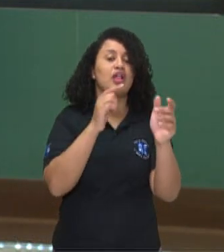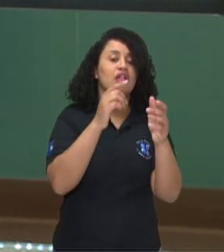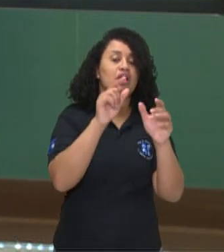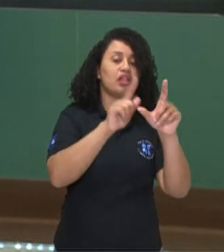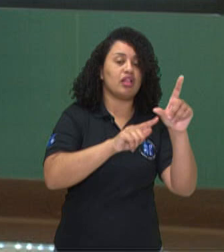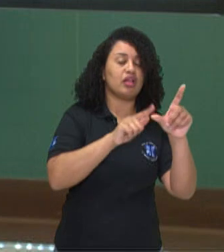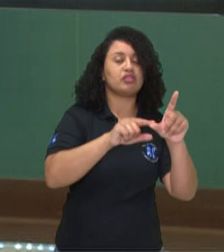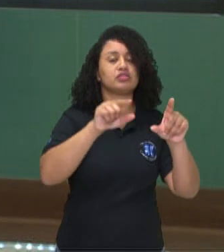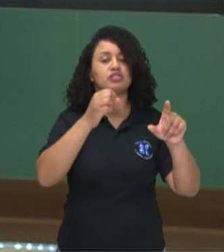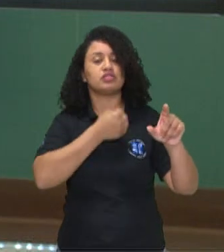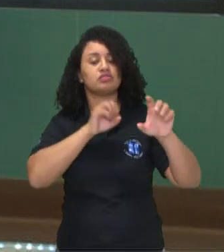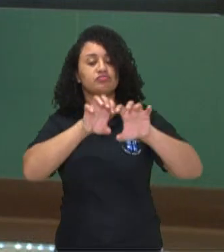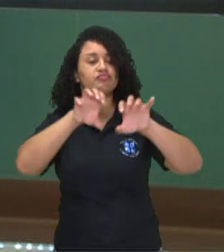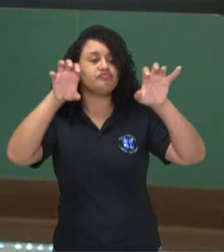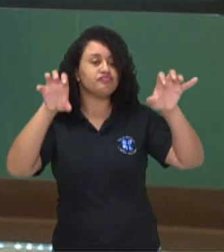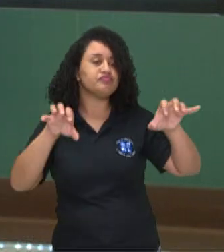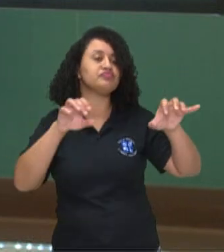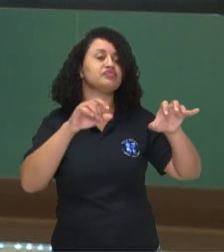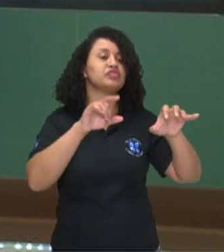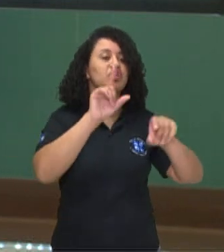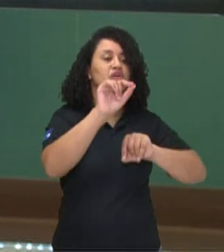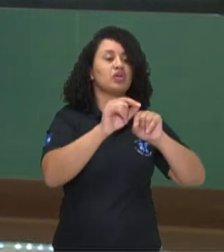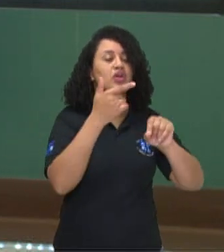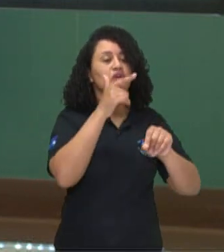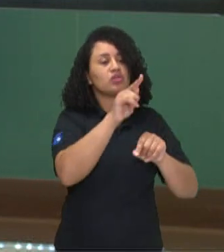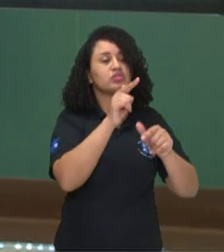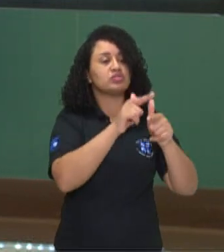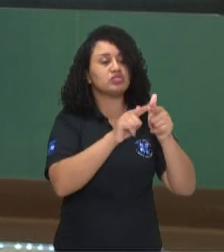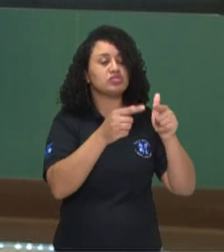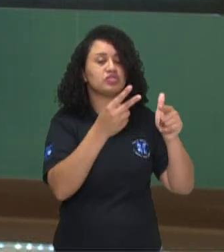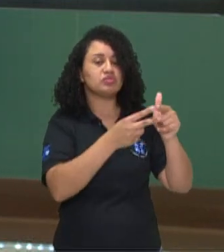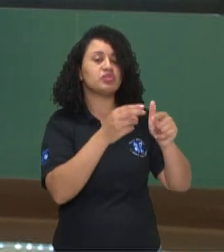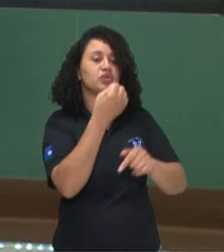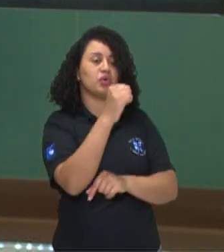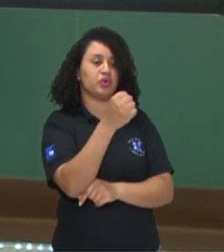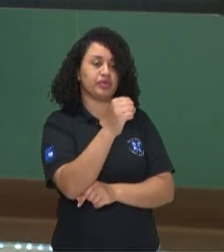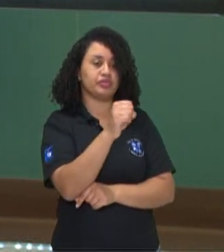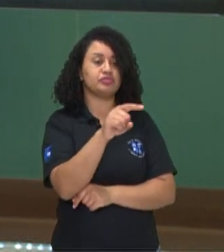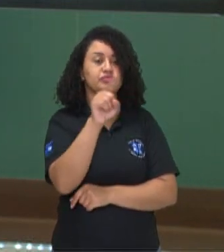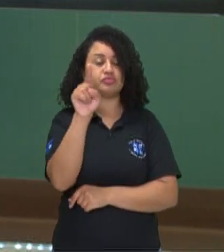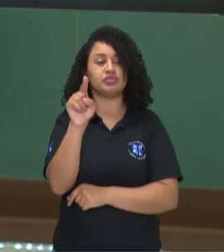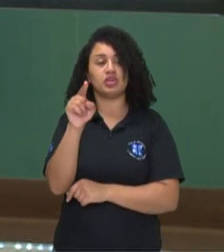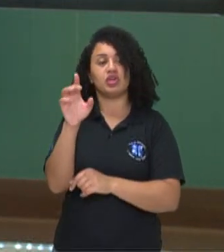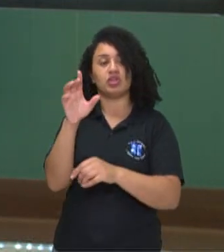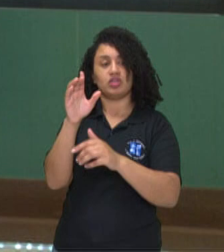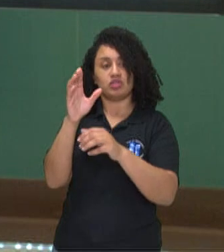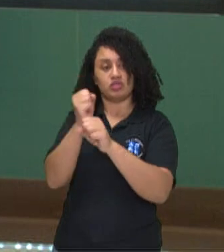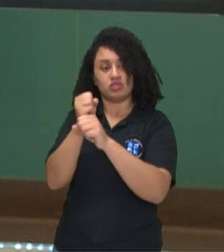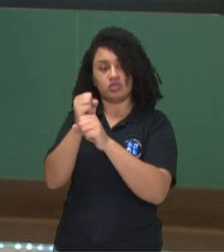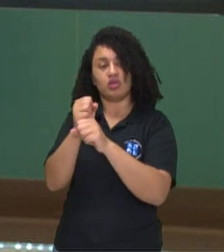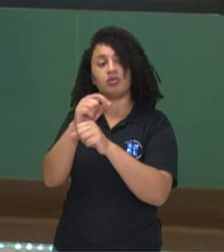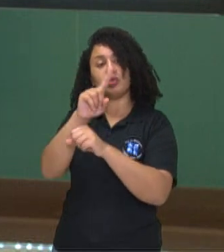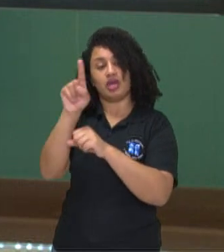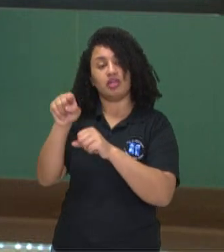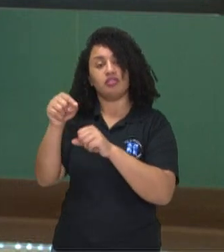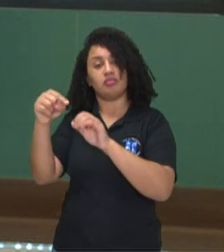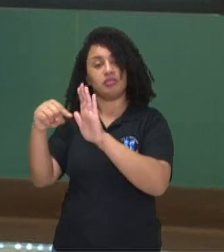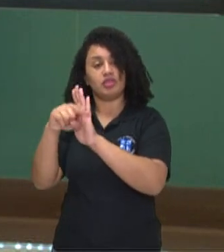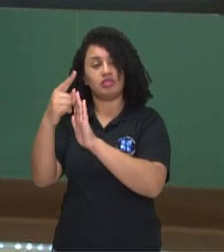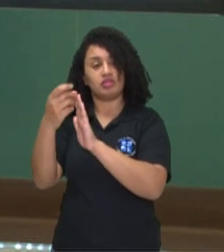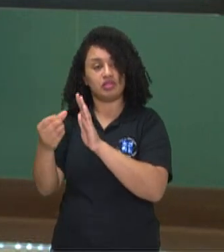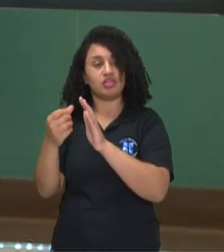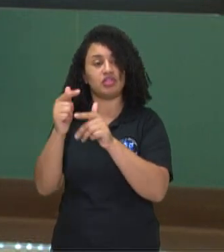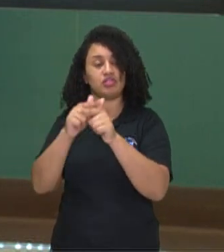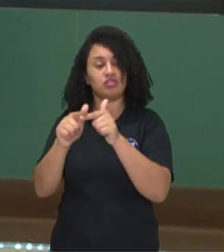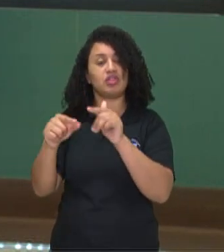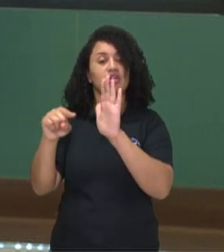número para o outro. Aqui, menos 16 passa mais, dividindo por 2 dá 8. Mais 16 passa a menos 16, dividido